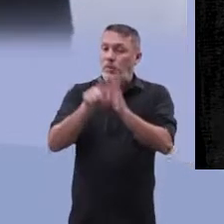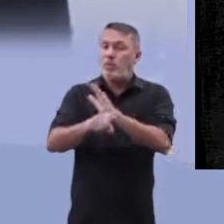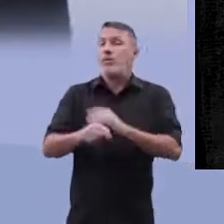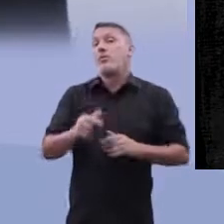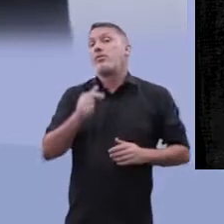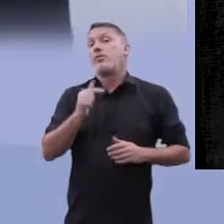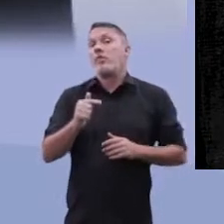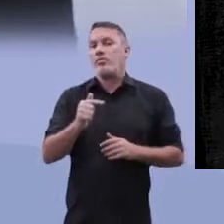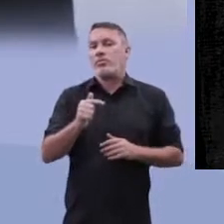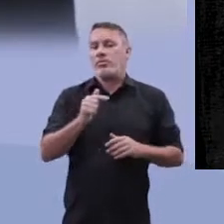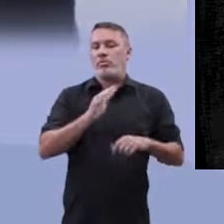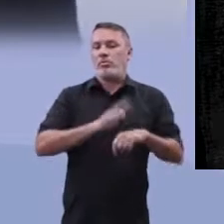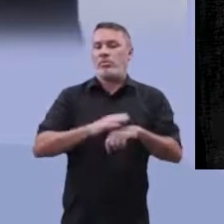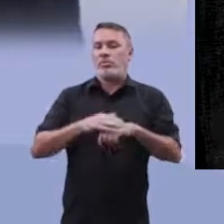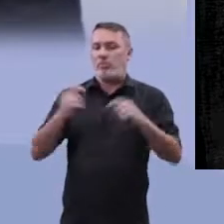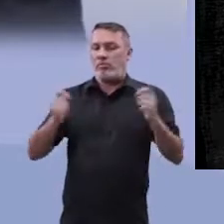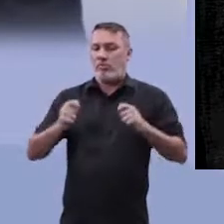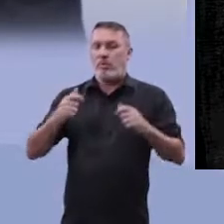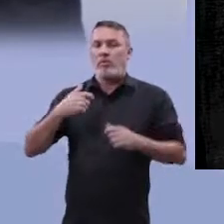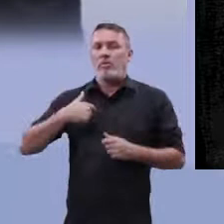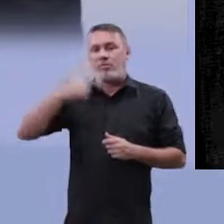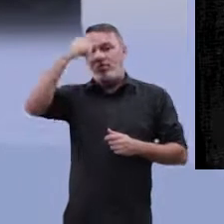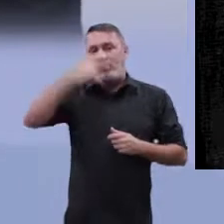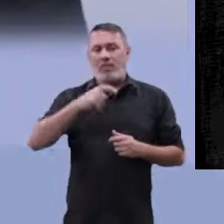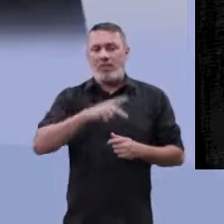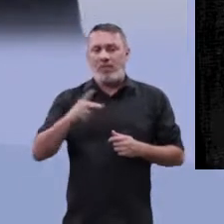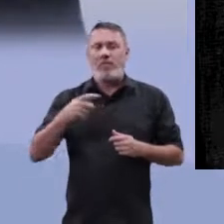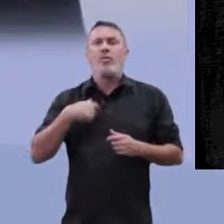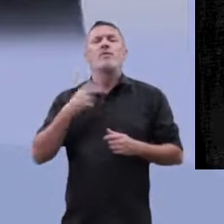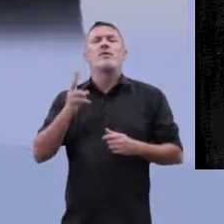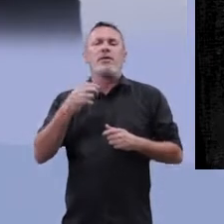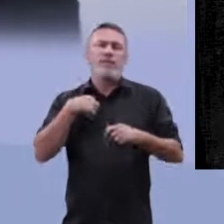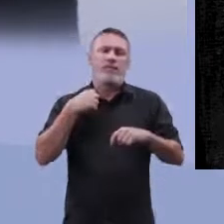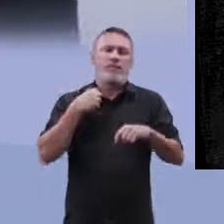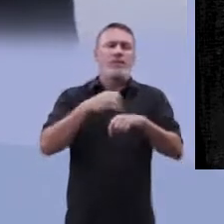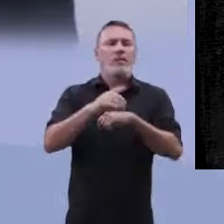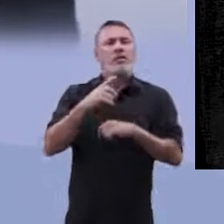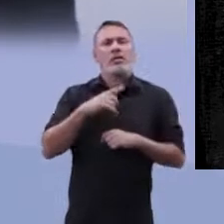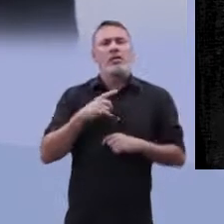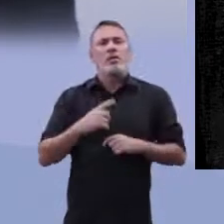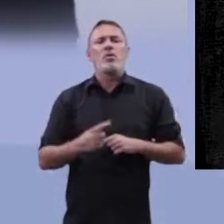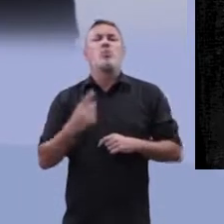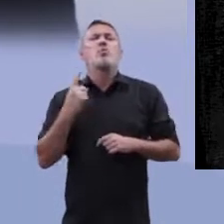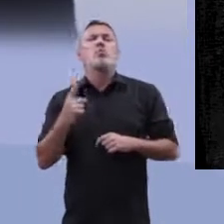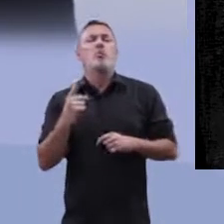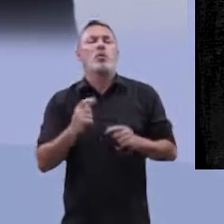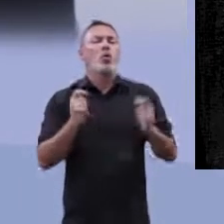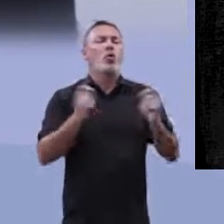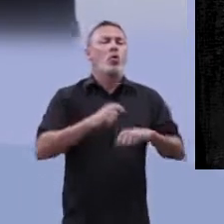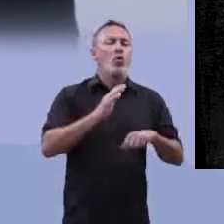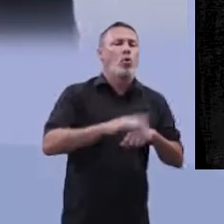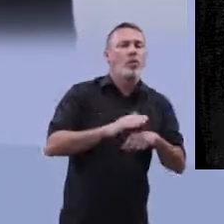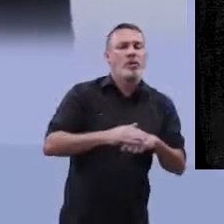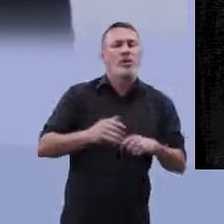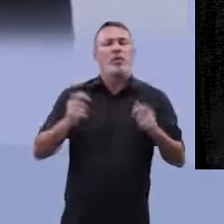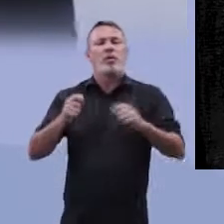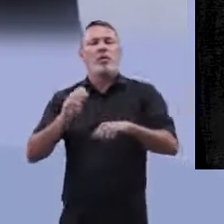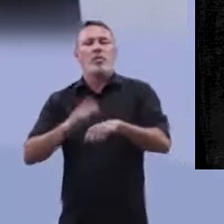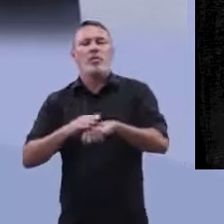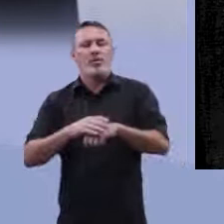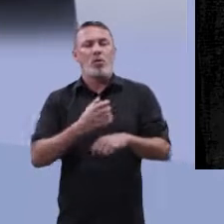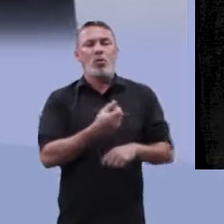nessas 7 competências. E aqui, no Hacker da Matemática, a gente sempre vai fazer uma questão dividida